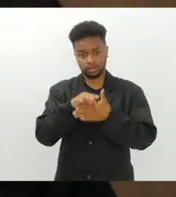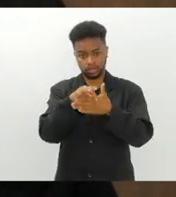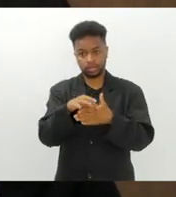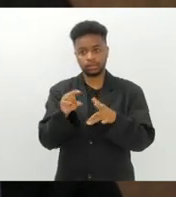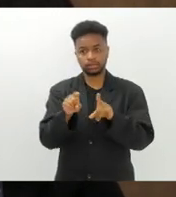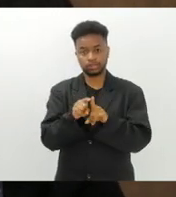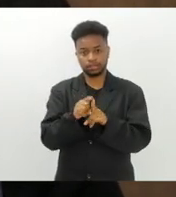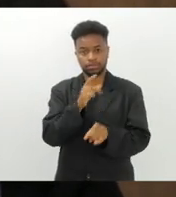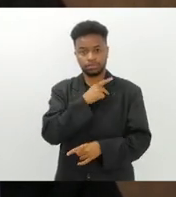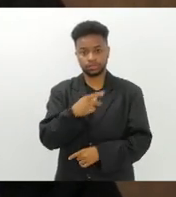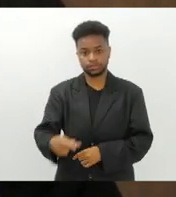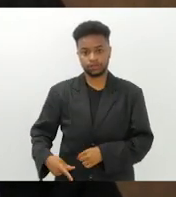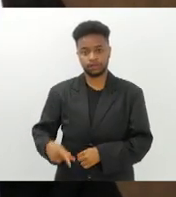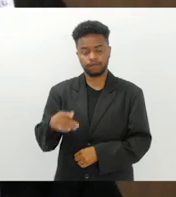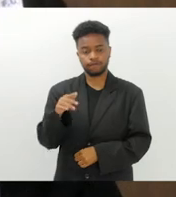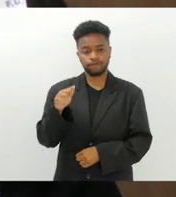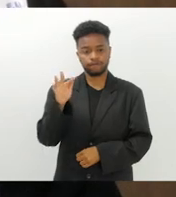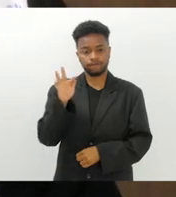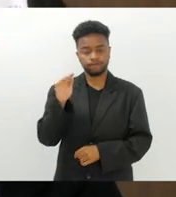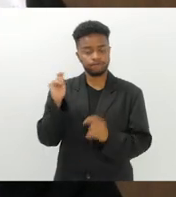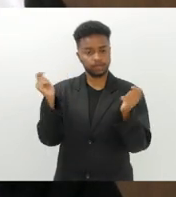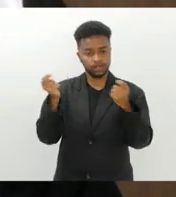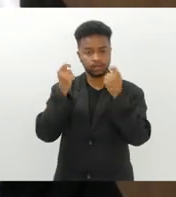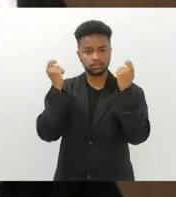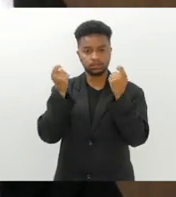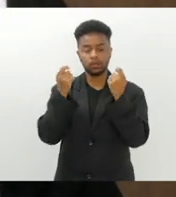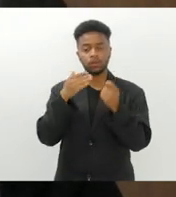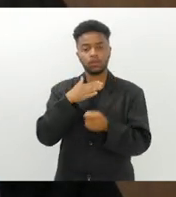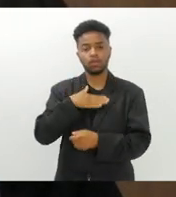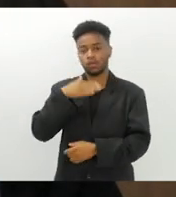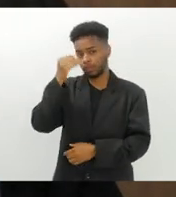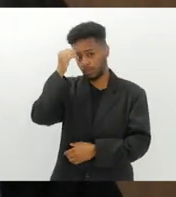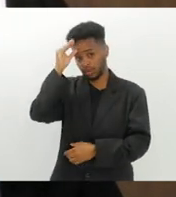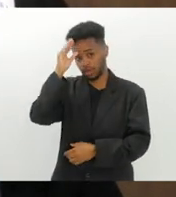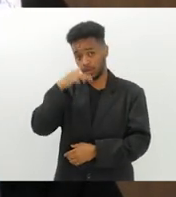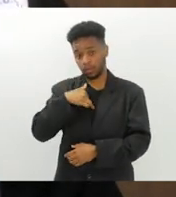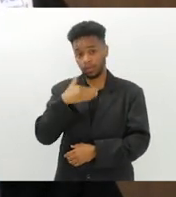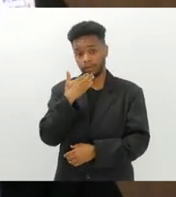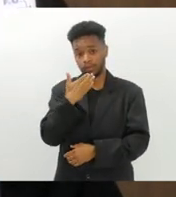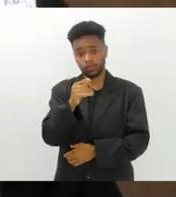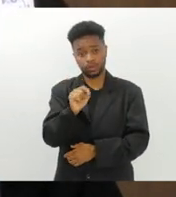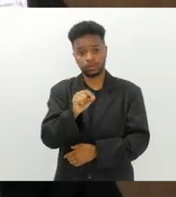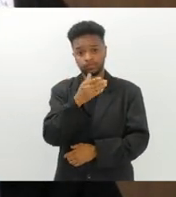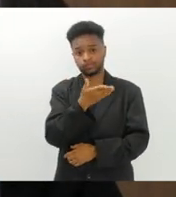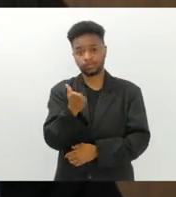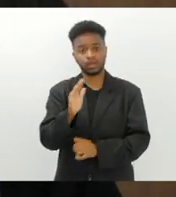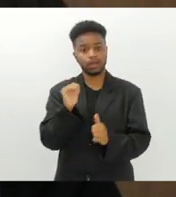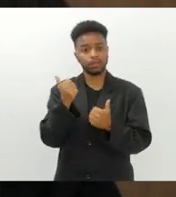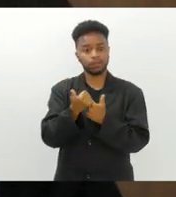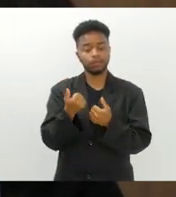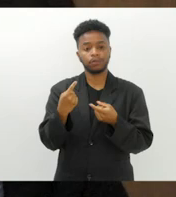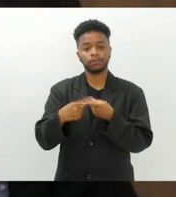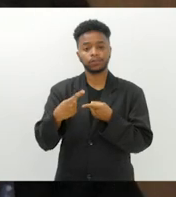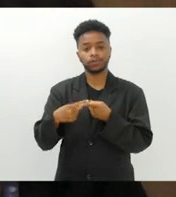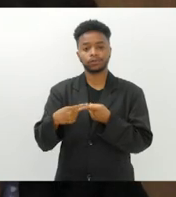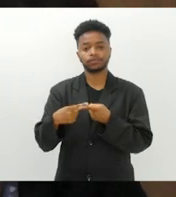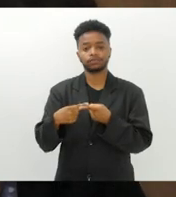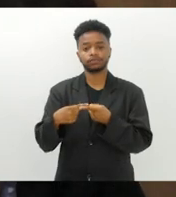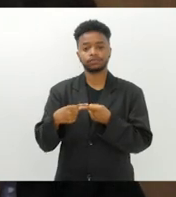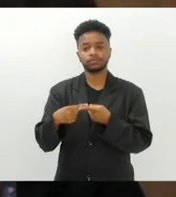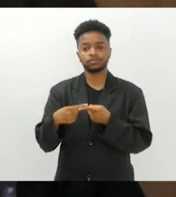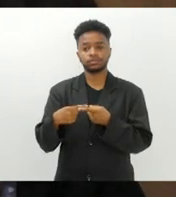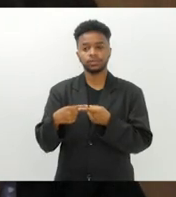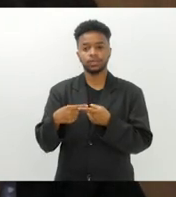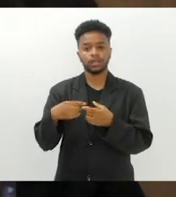presidente de federação, no meu conhecimento, eu peço carinhosamente o apoio do quê? Eu vejo que dentro de